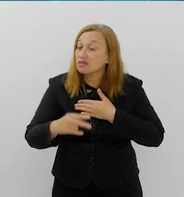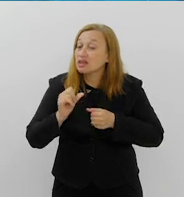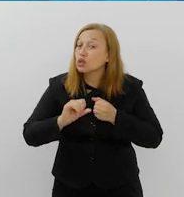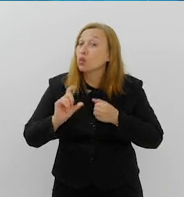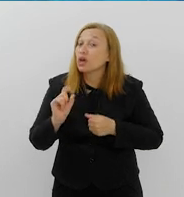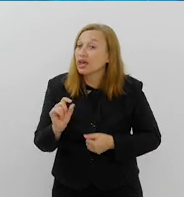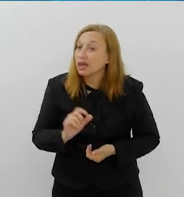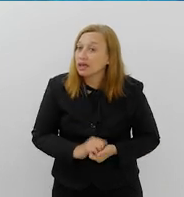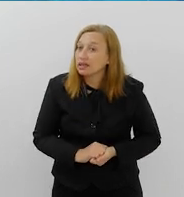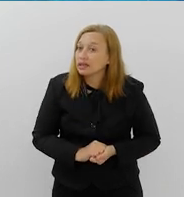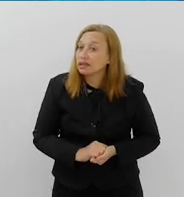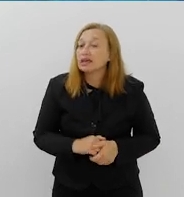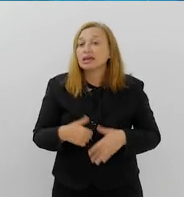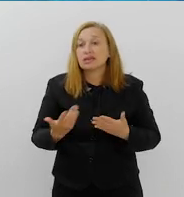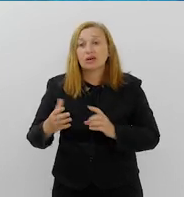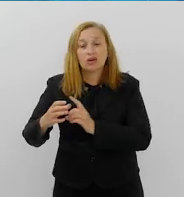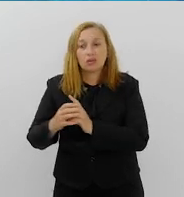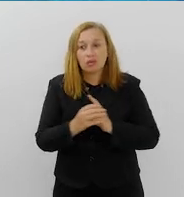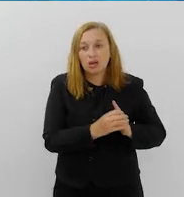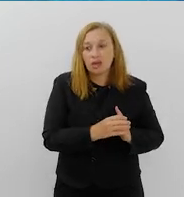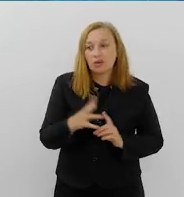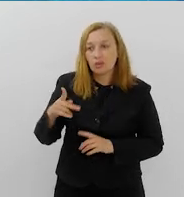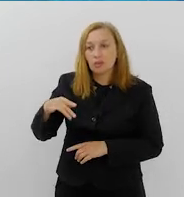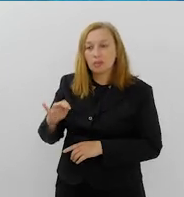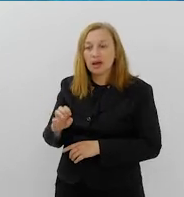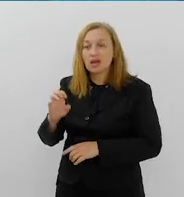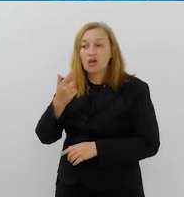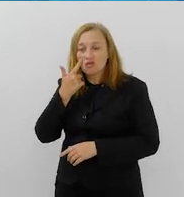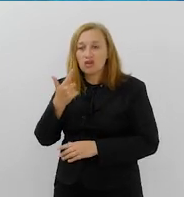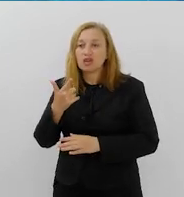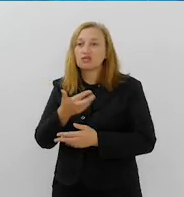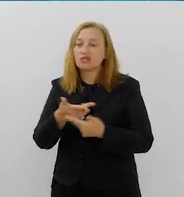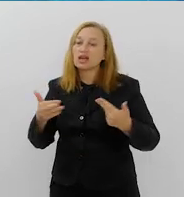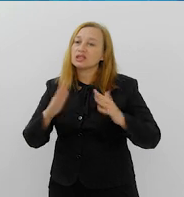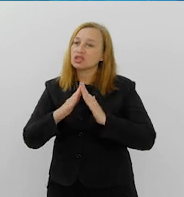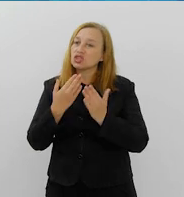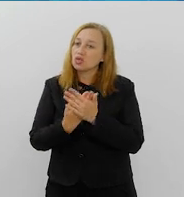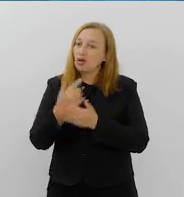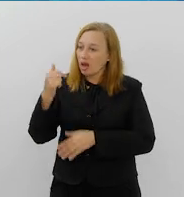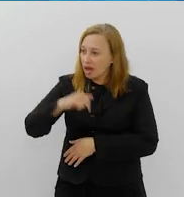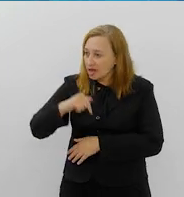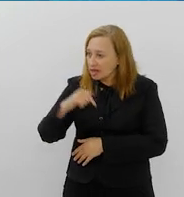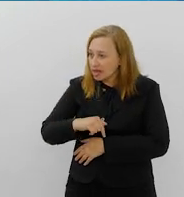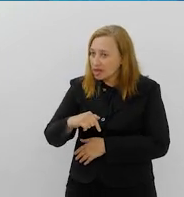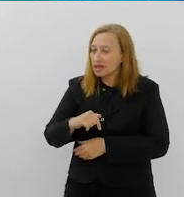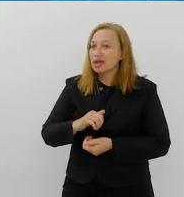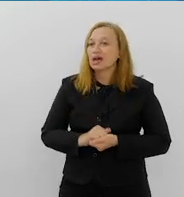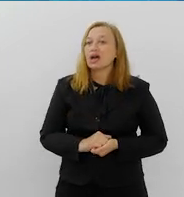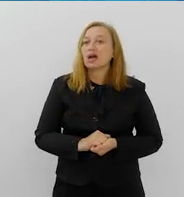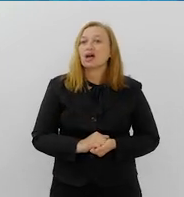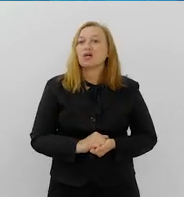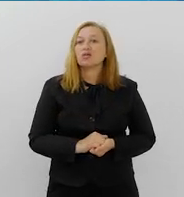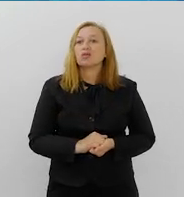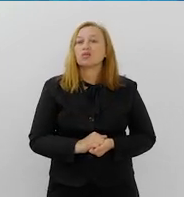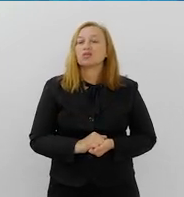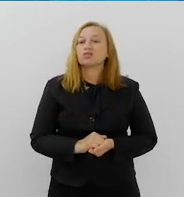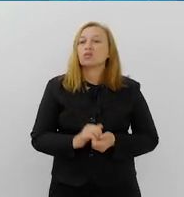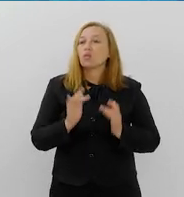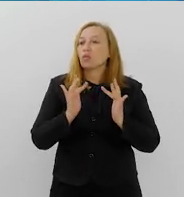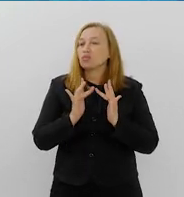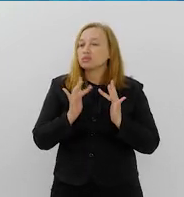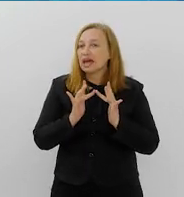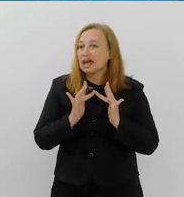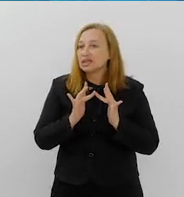consequências e como nós fazemos. Então, acolher esses pais, eu vejo muitas escolas, pelo menos aqui, disponibilizando